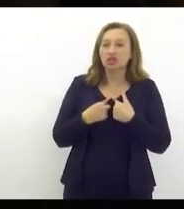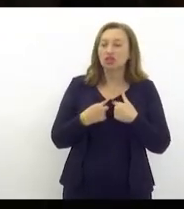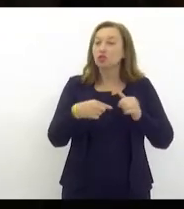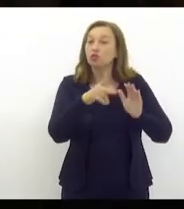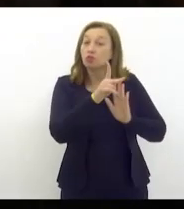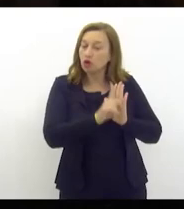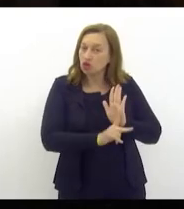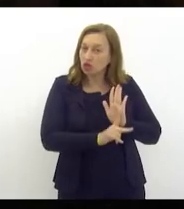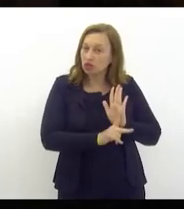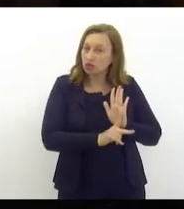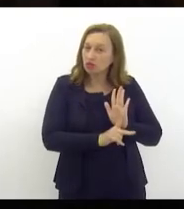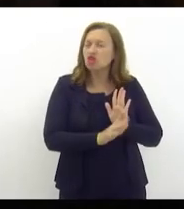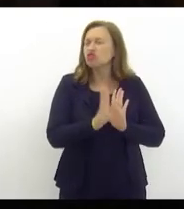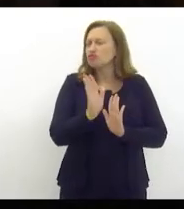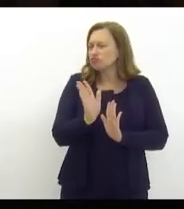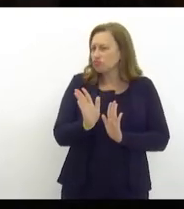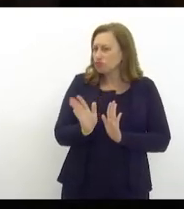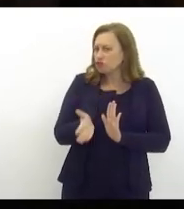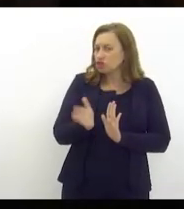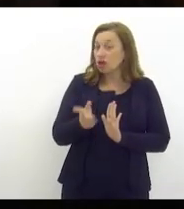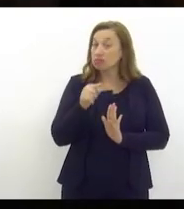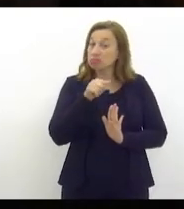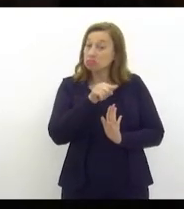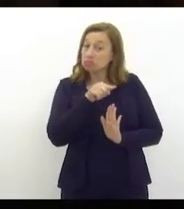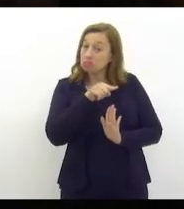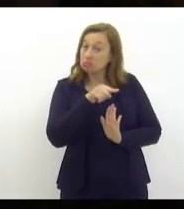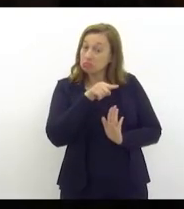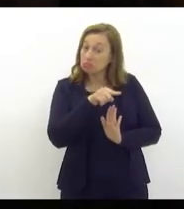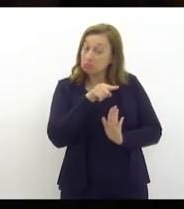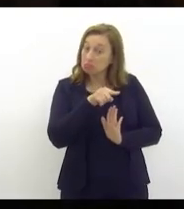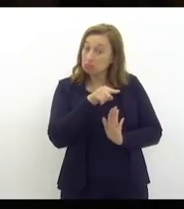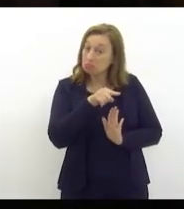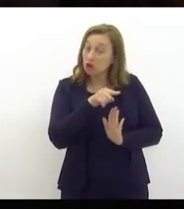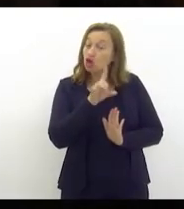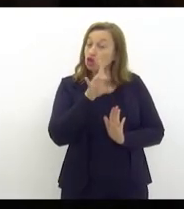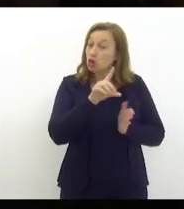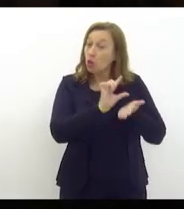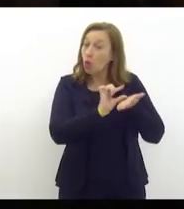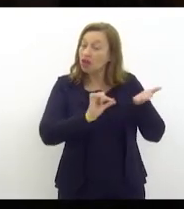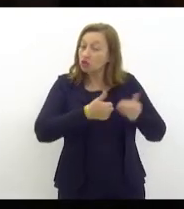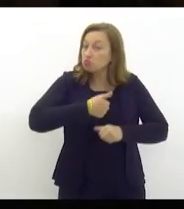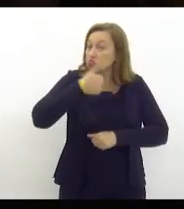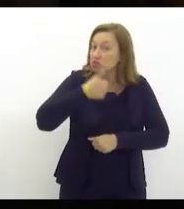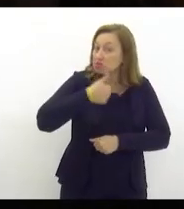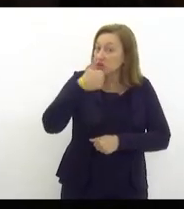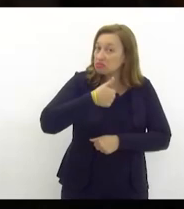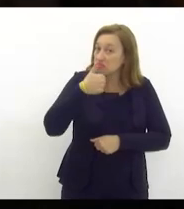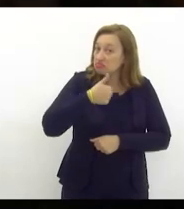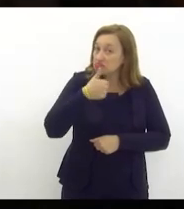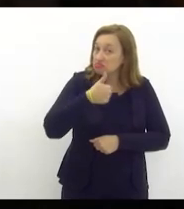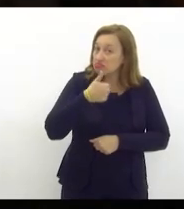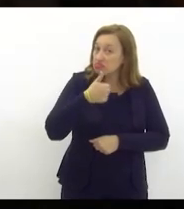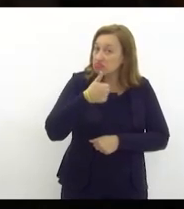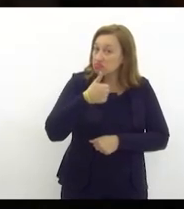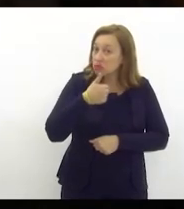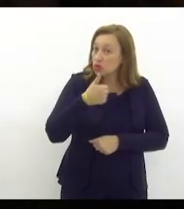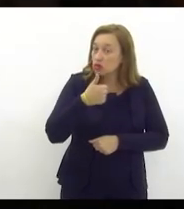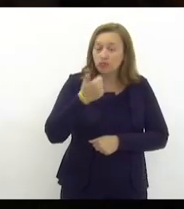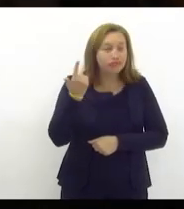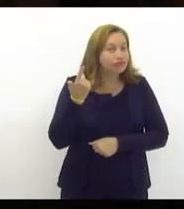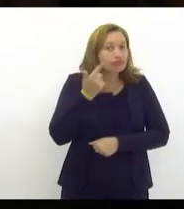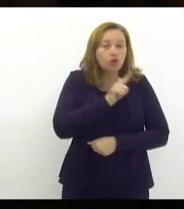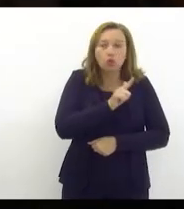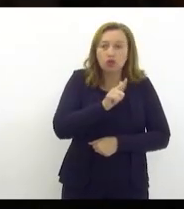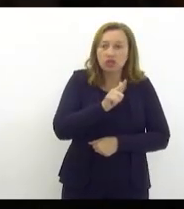projeto, já que, nesse caso específico, somente o artigo 1º não